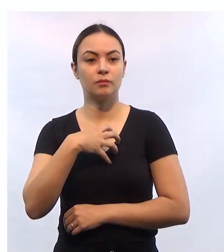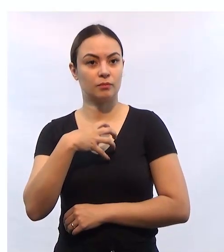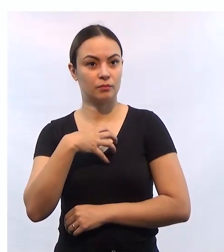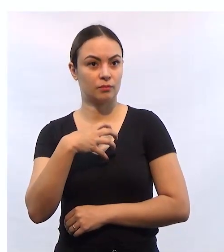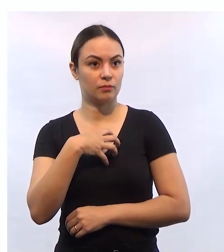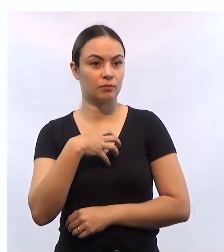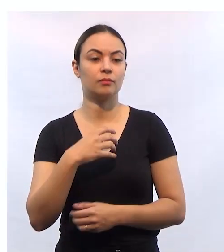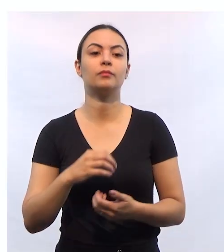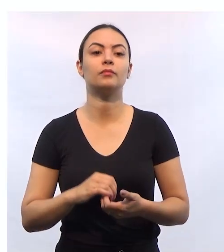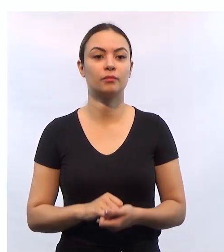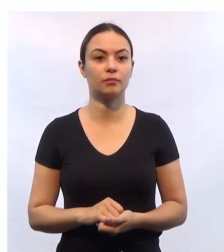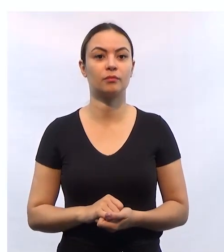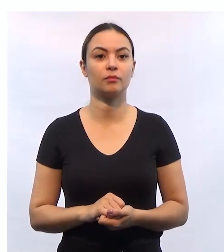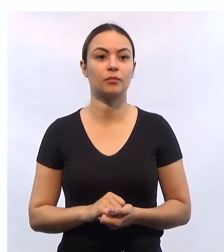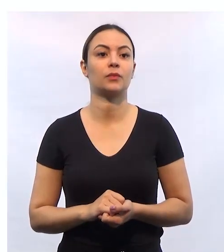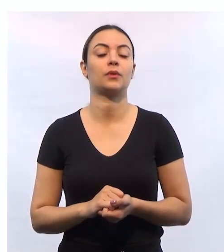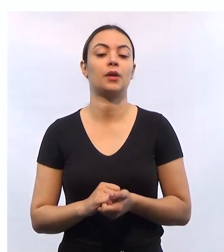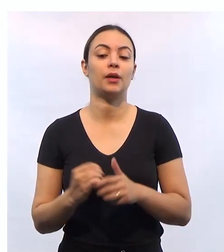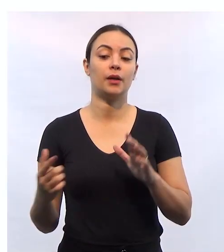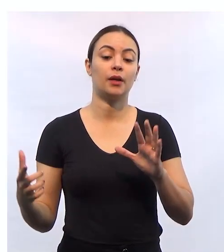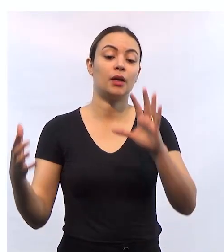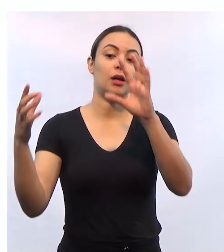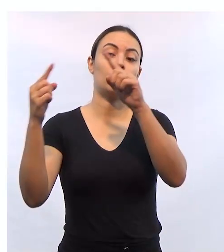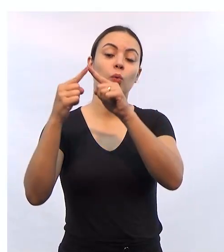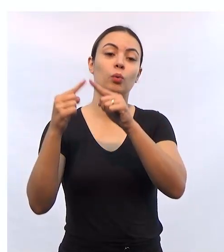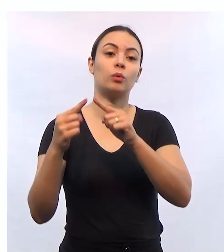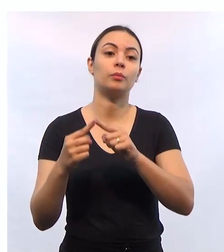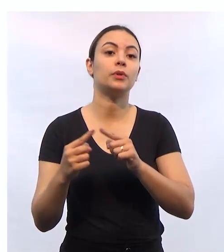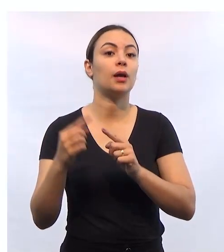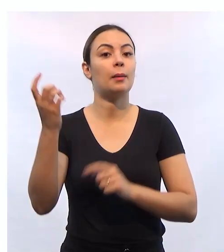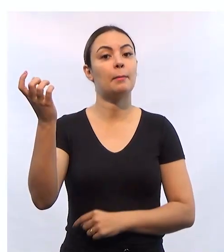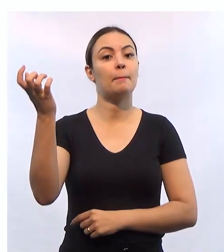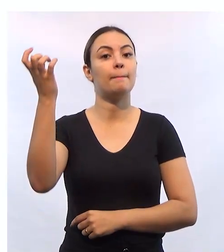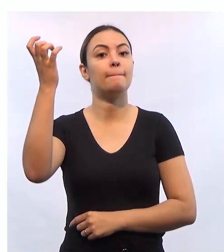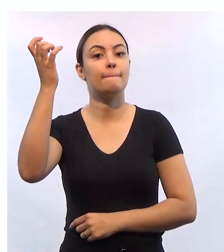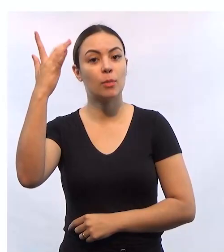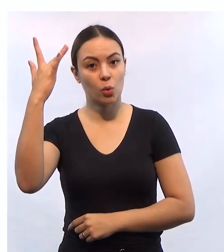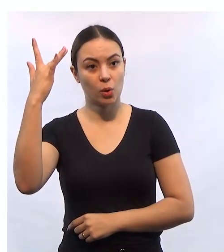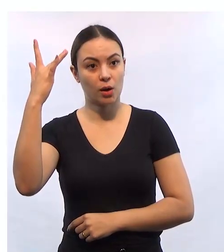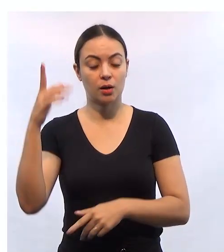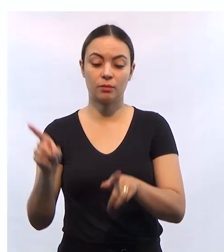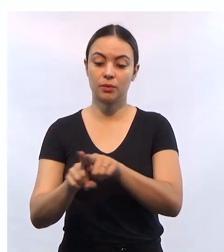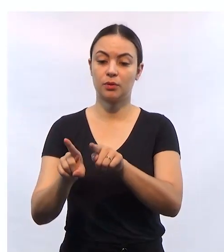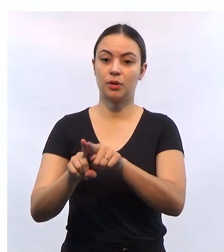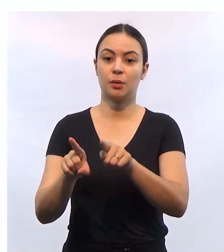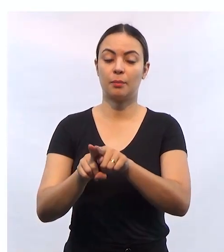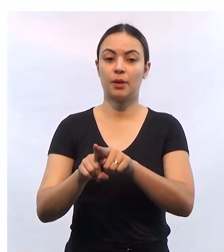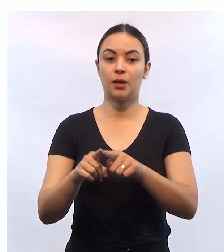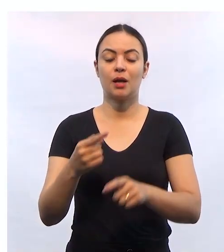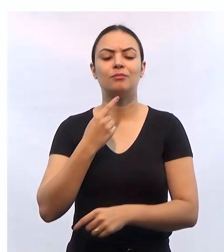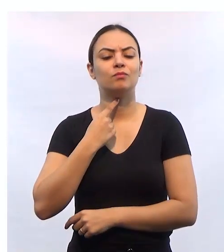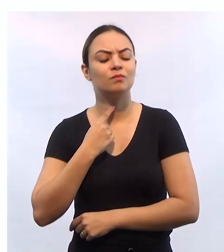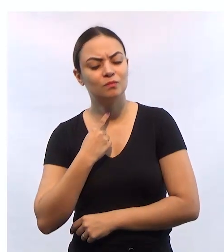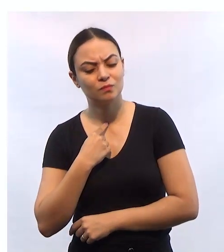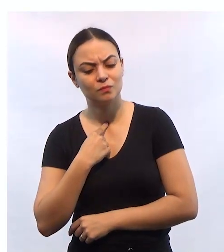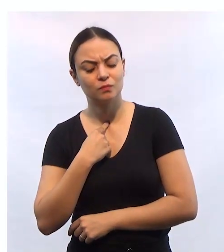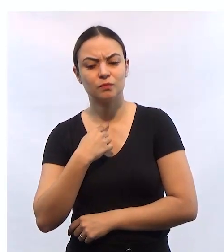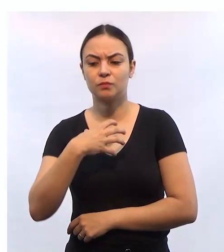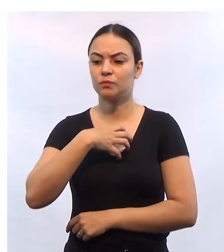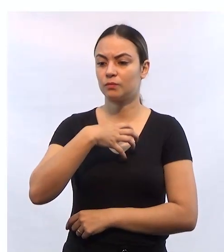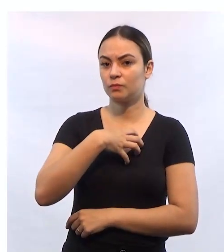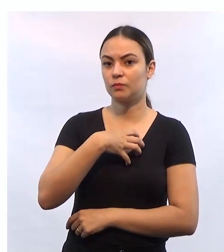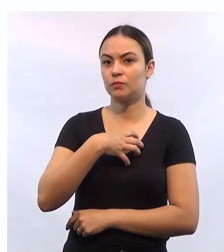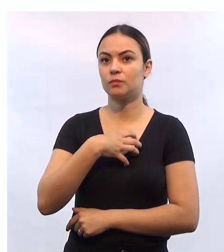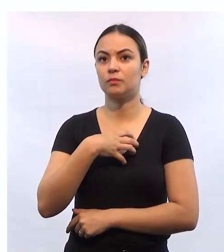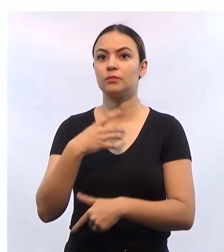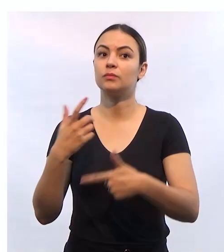organizacional e está intimamente ligado à moral e à satisfação das necessidades dos